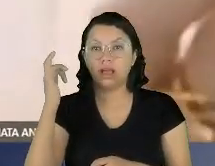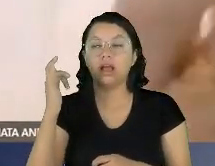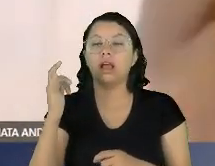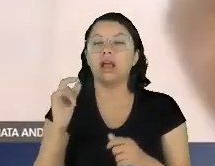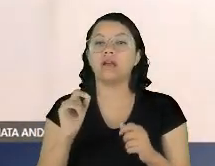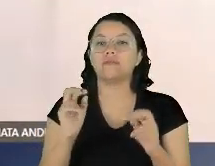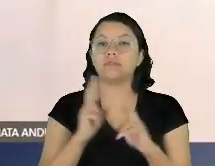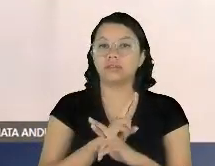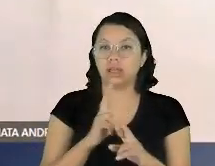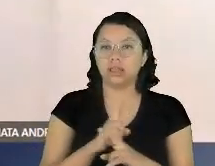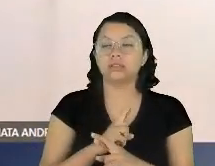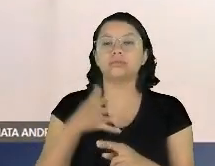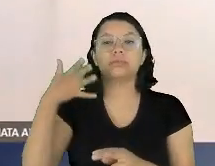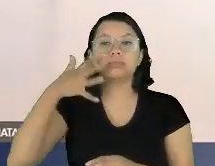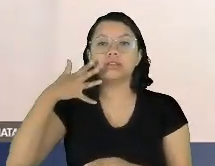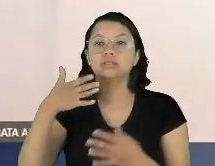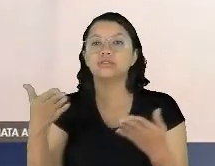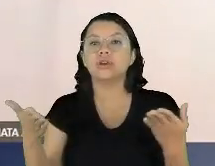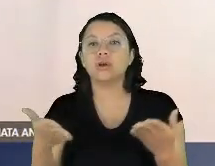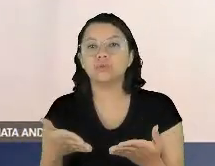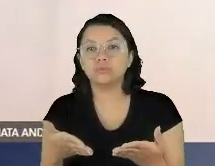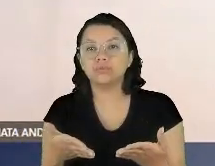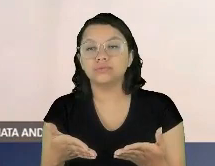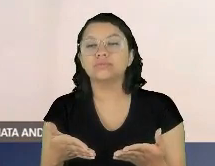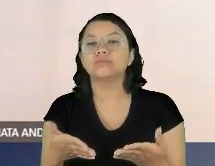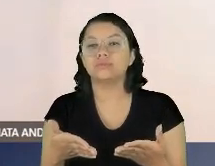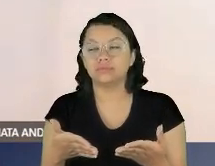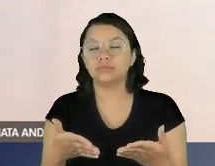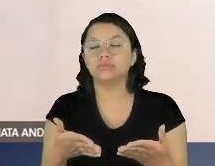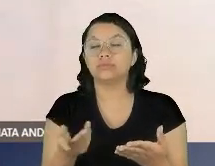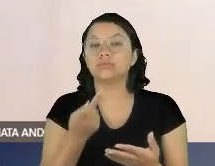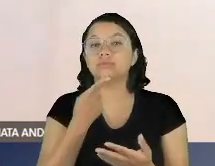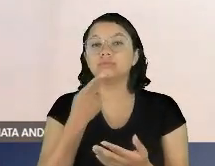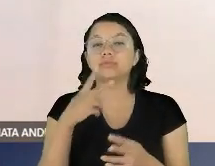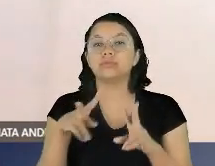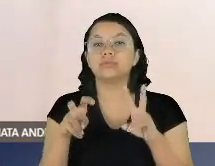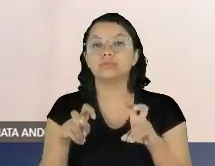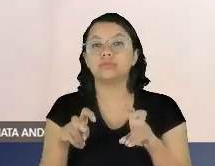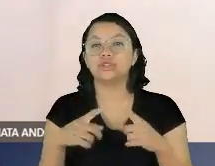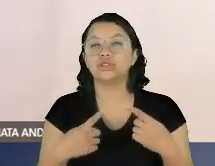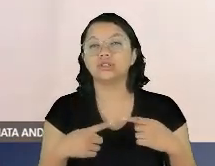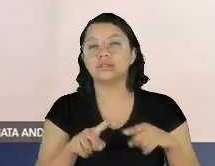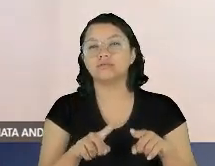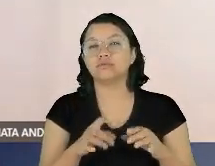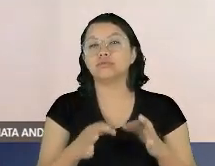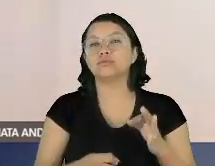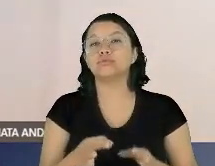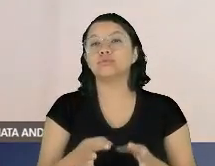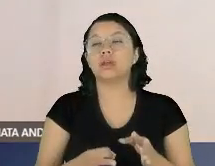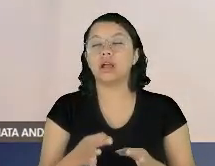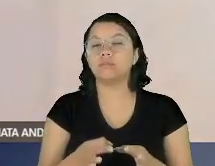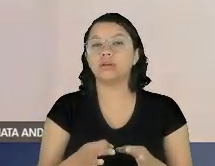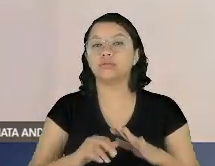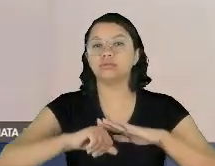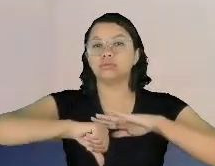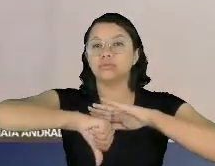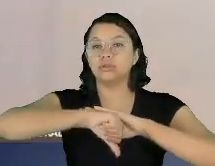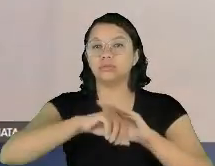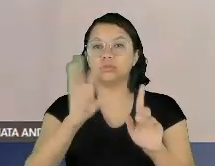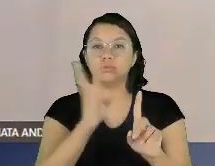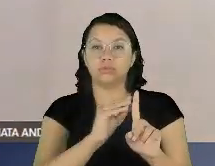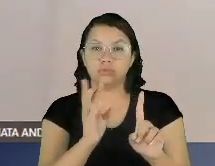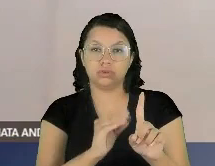um gancho até com a palestra de hoje, a doutora Raikler vai falar sobre os desafios do julgamento do crime de